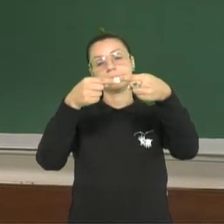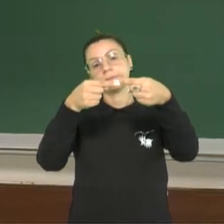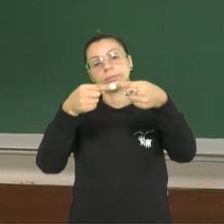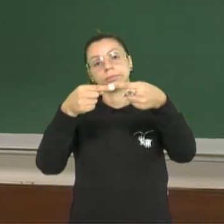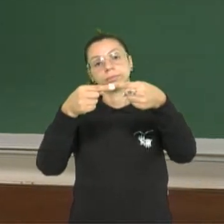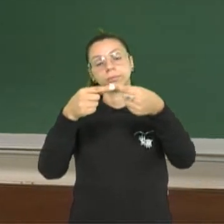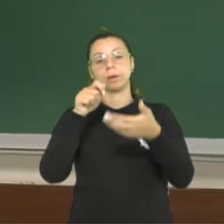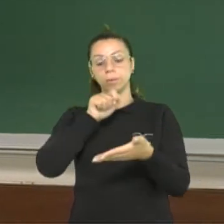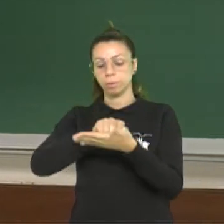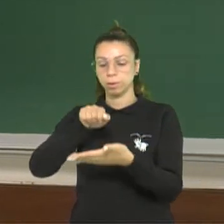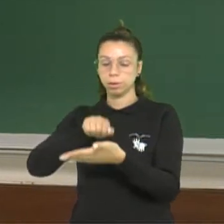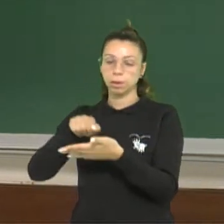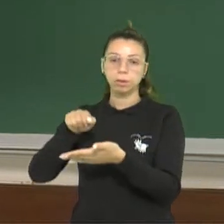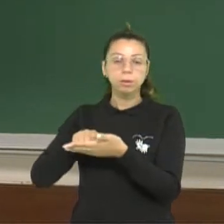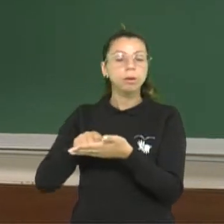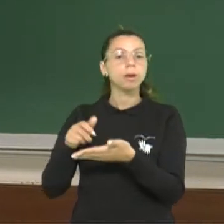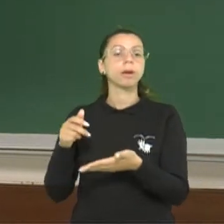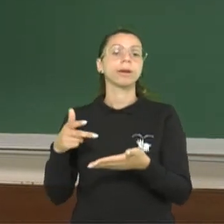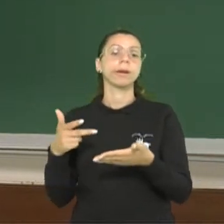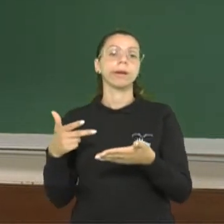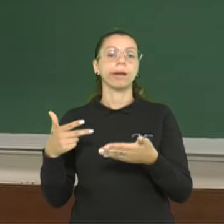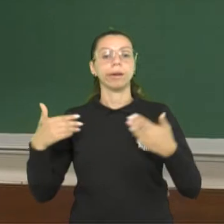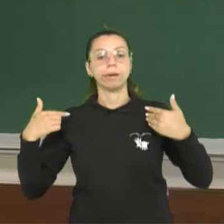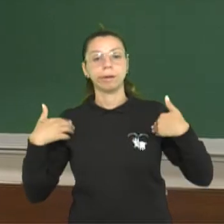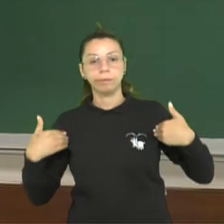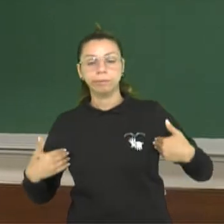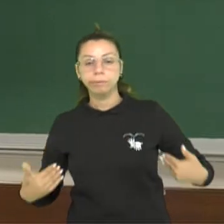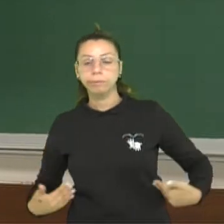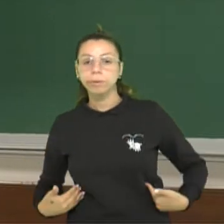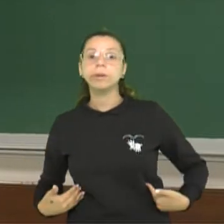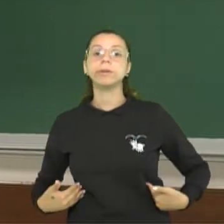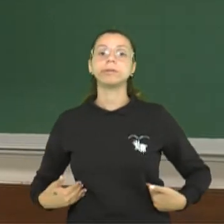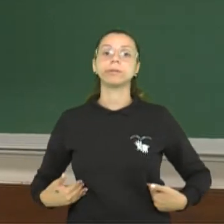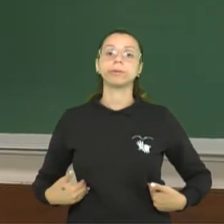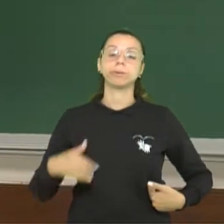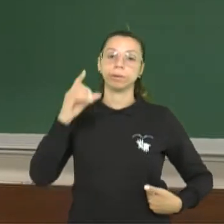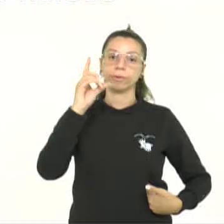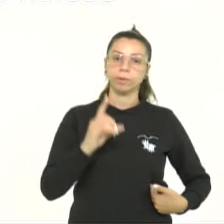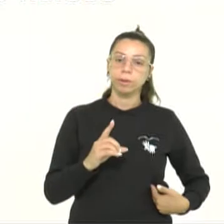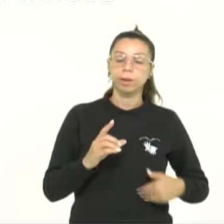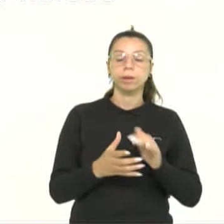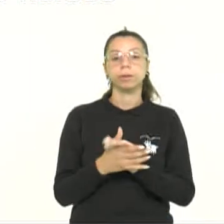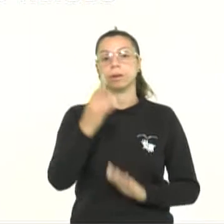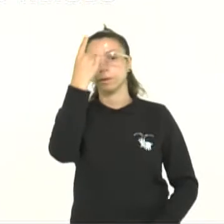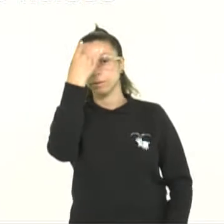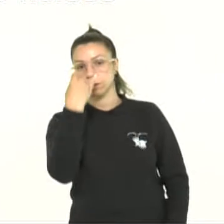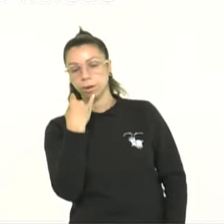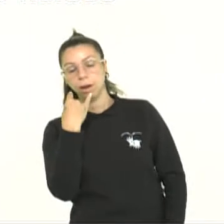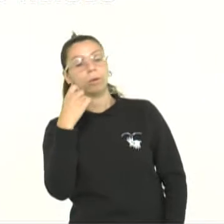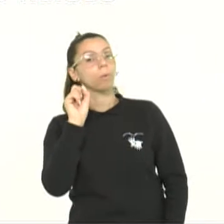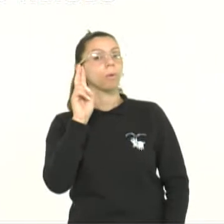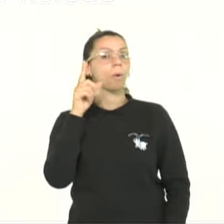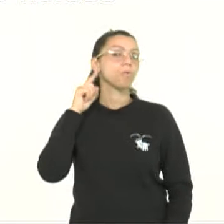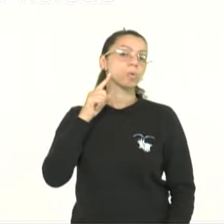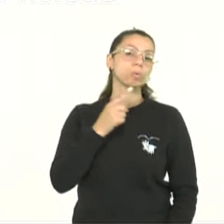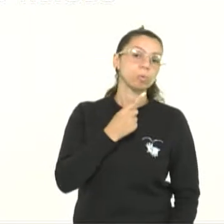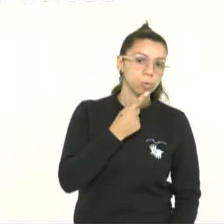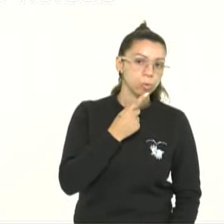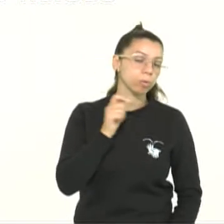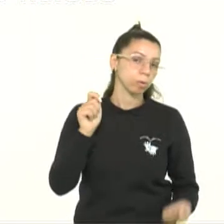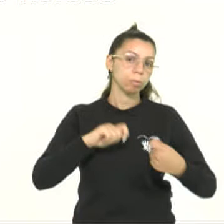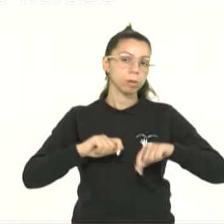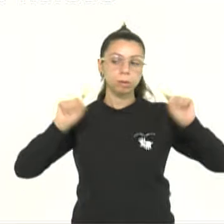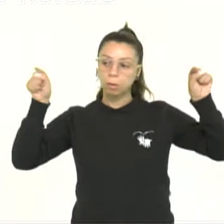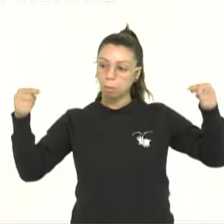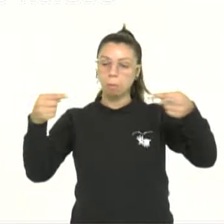problemas físicos, se era sordo ou cego. Aleijadinho, escultor. Você vai relacionar e vai